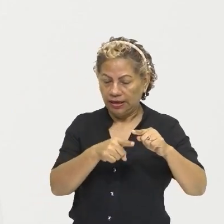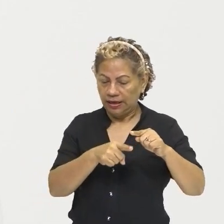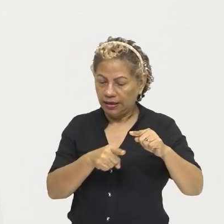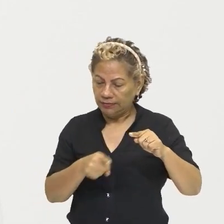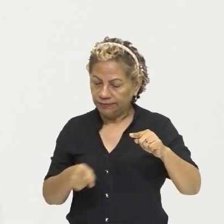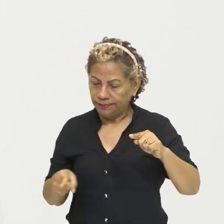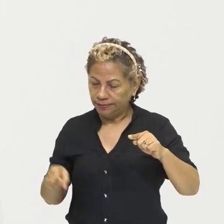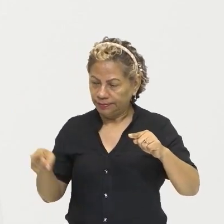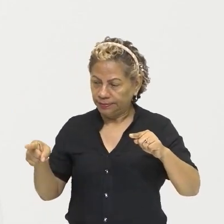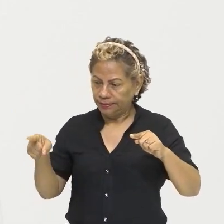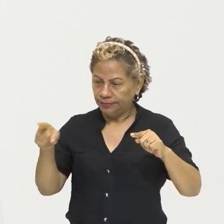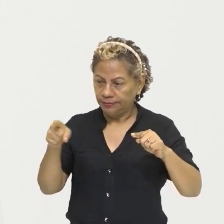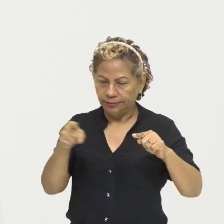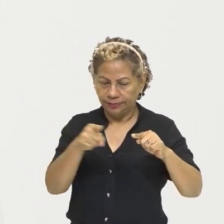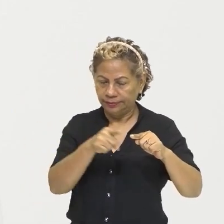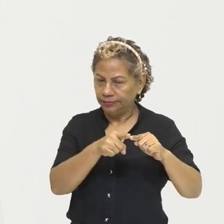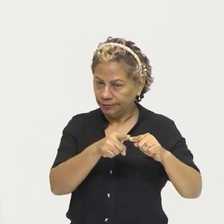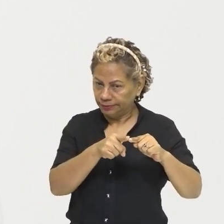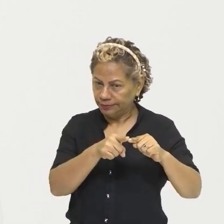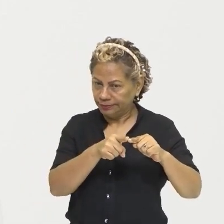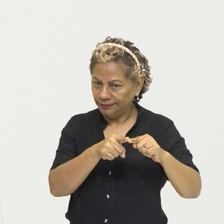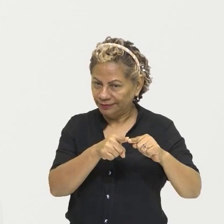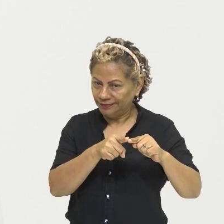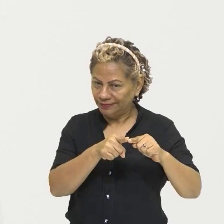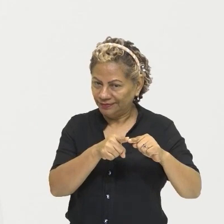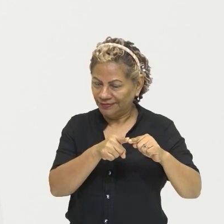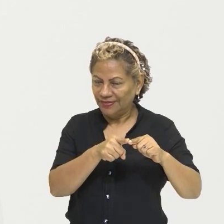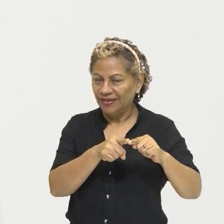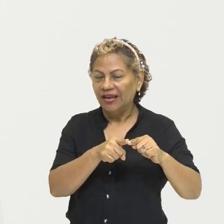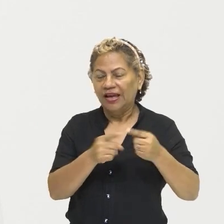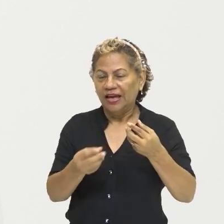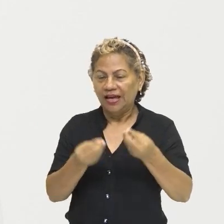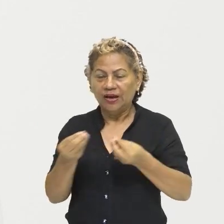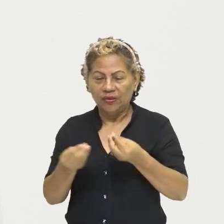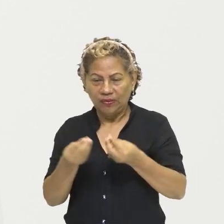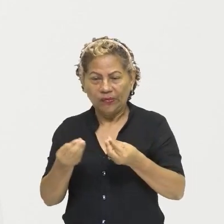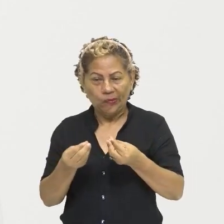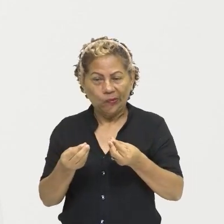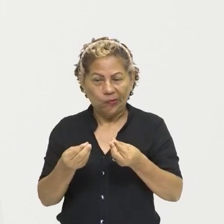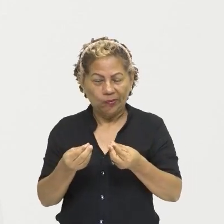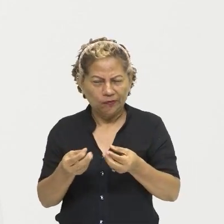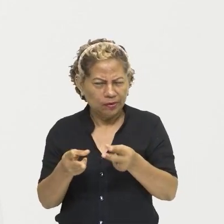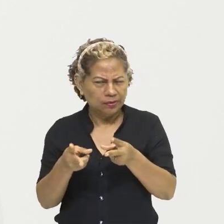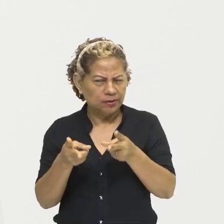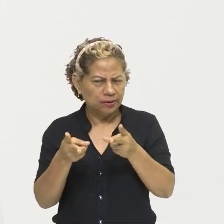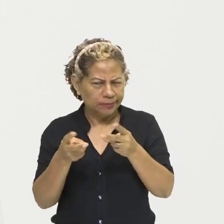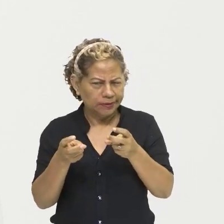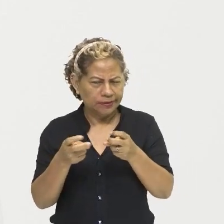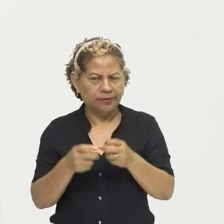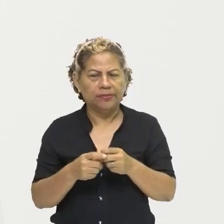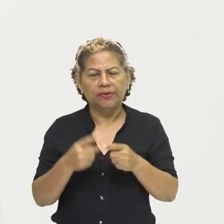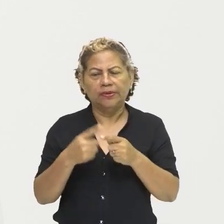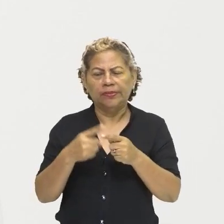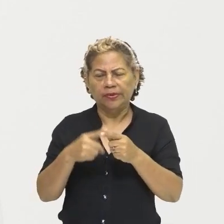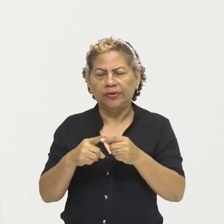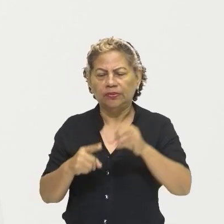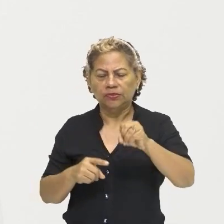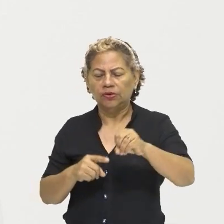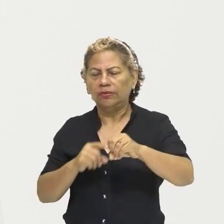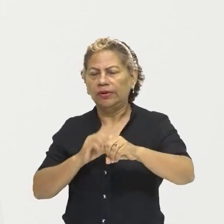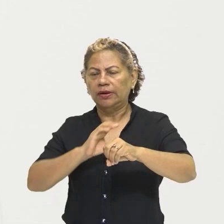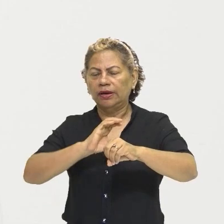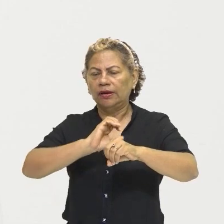circunferência, porque ela é como se fosse uma circunferência achatada, e é dessa forma então que os planetas giram ao redor do